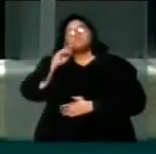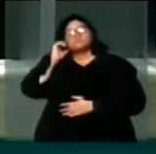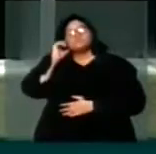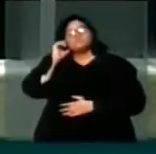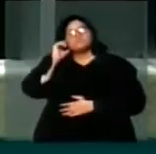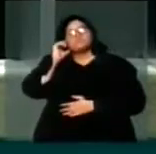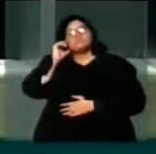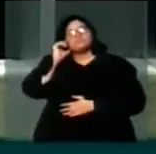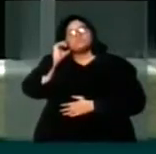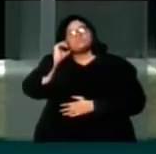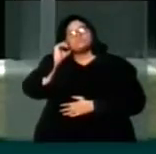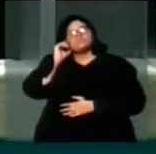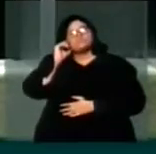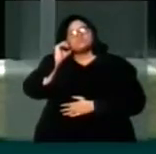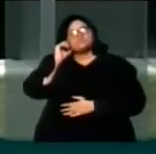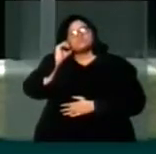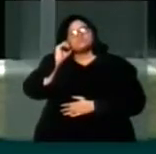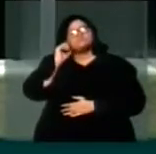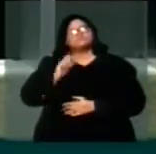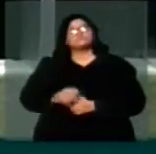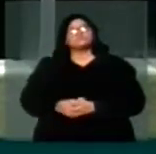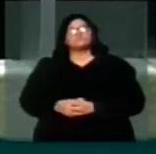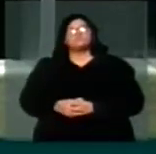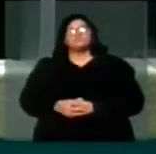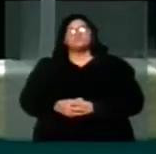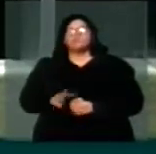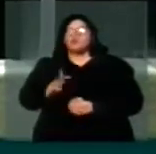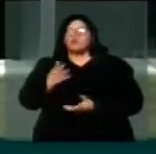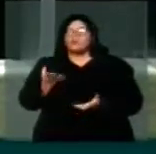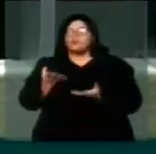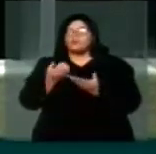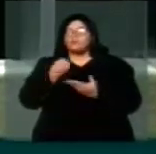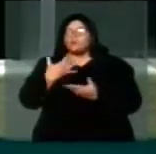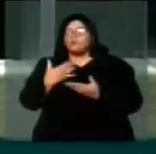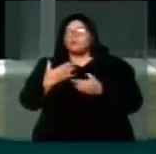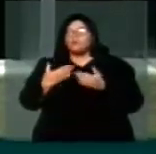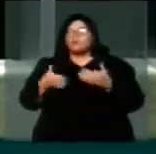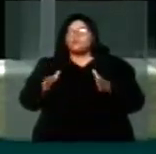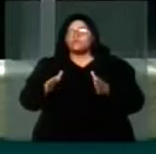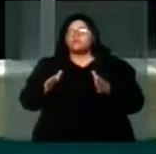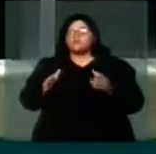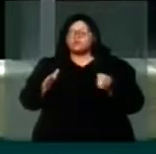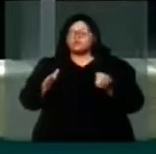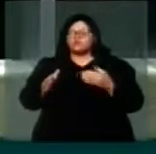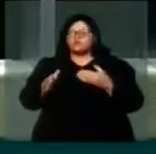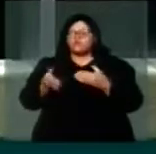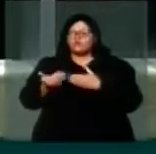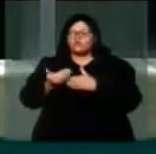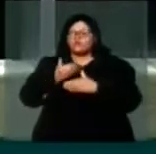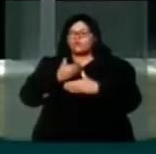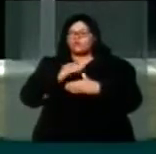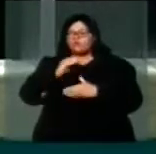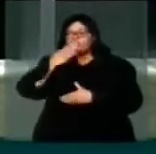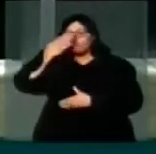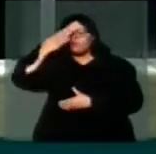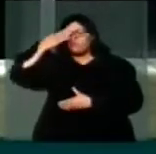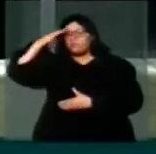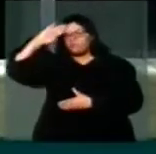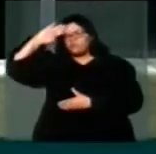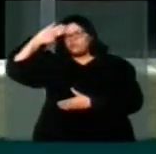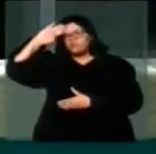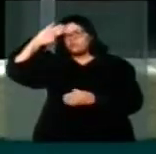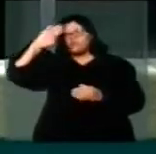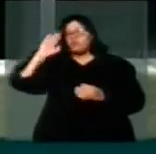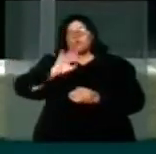Americano, mas é uma grande abertura e nós queríamos saudar esse passo dado